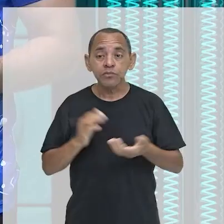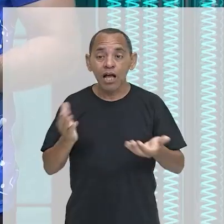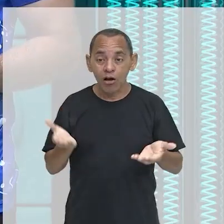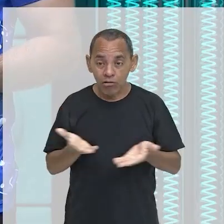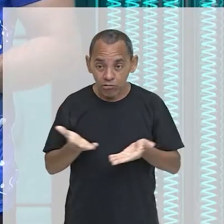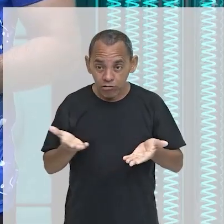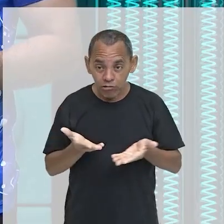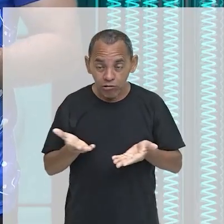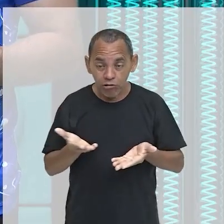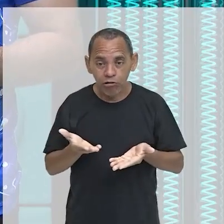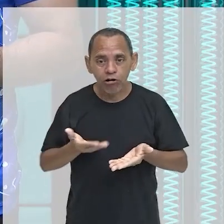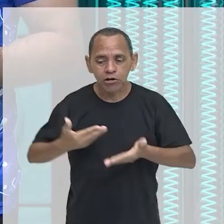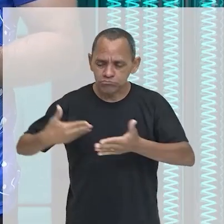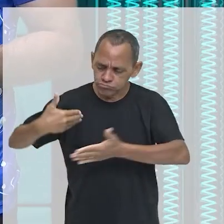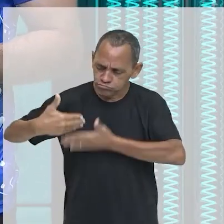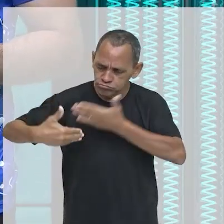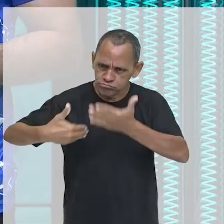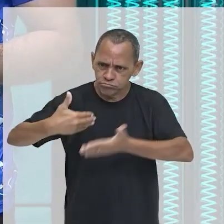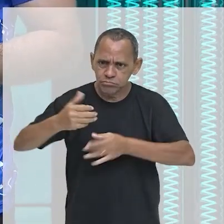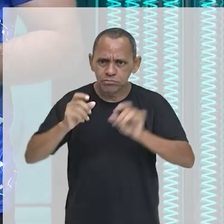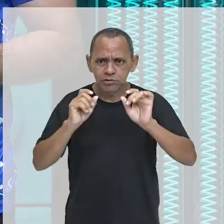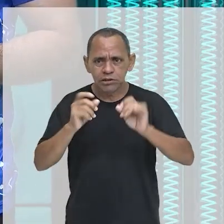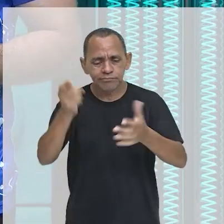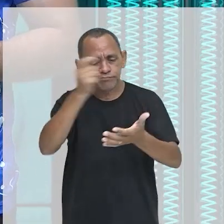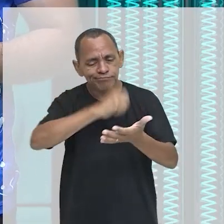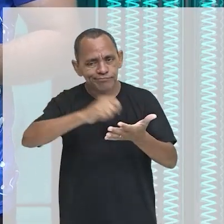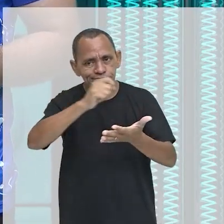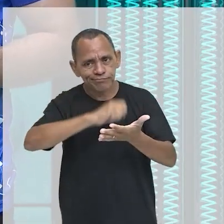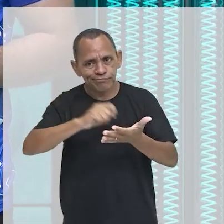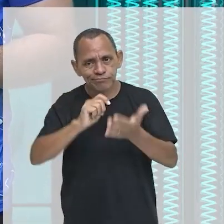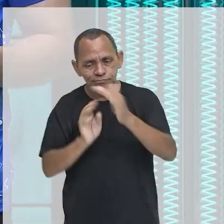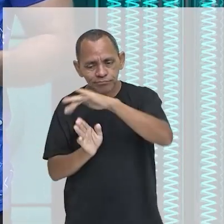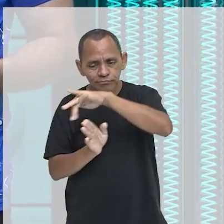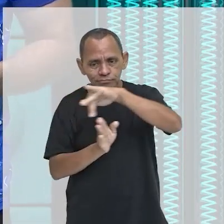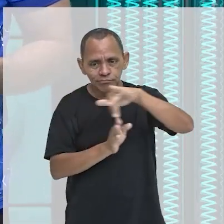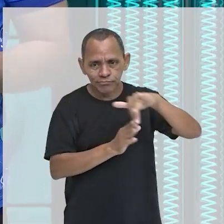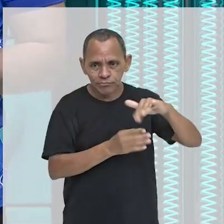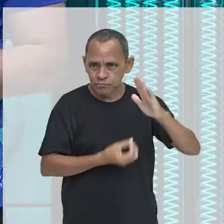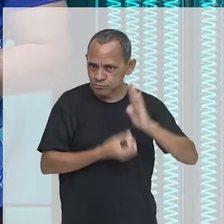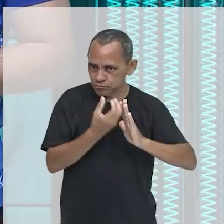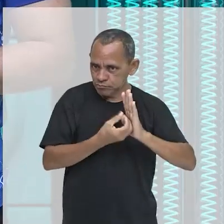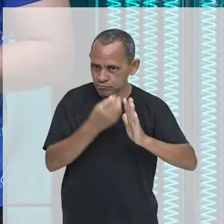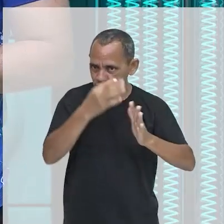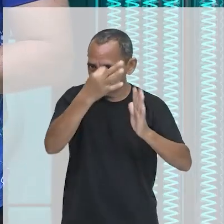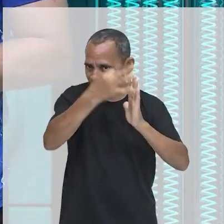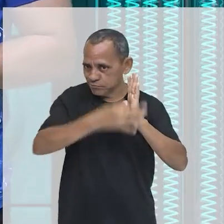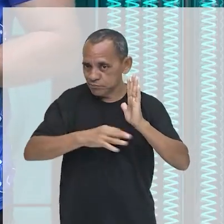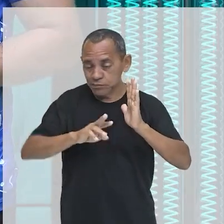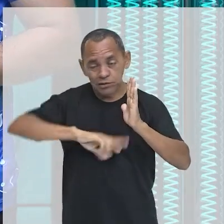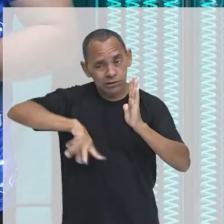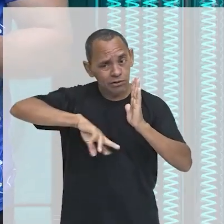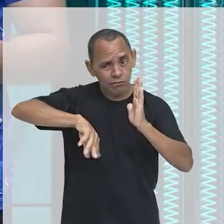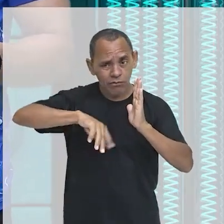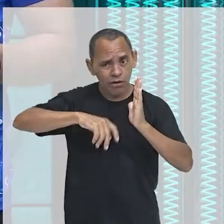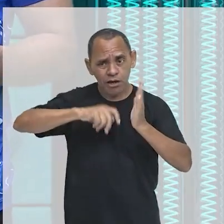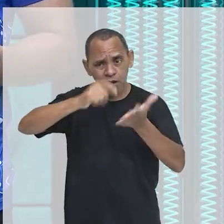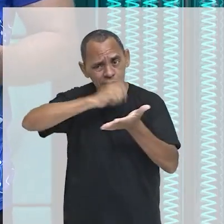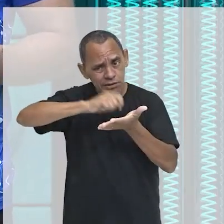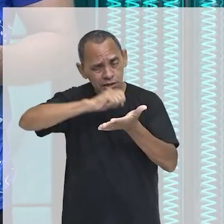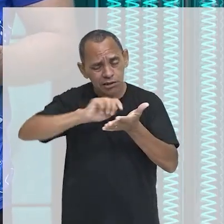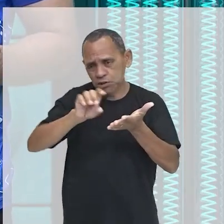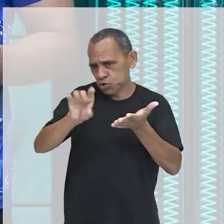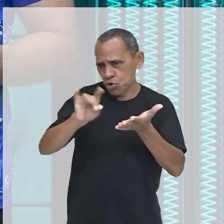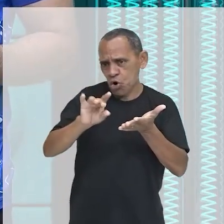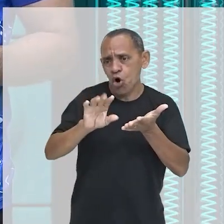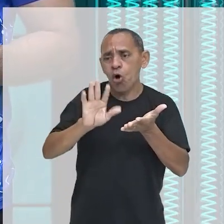o processo de escrita. Nós falamos aí, né, que a produção de texto ele não se dá somente pela escrita, mas também a